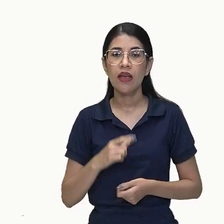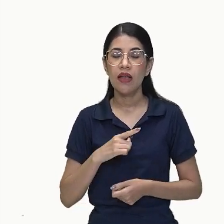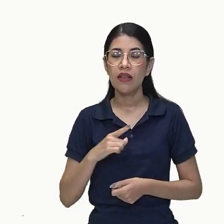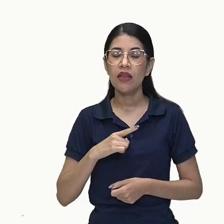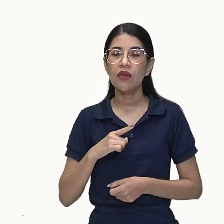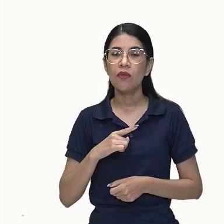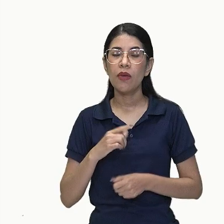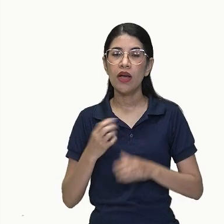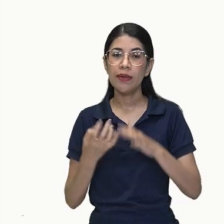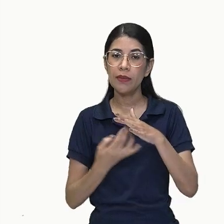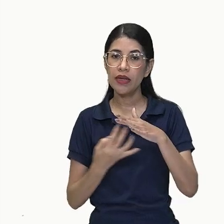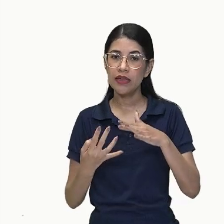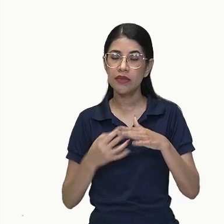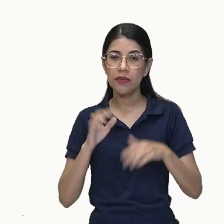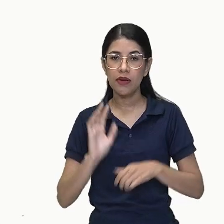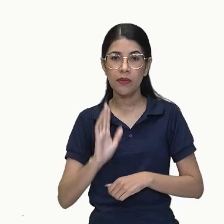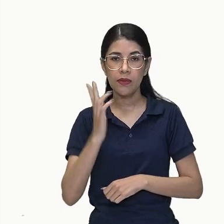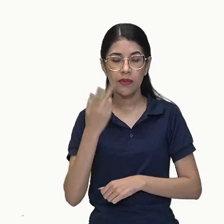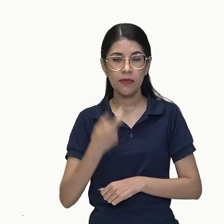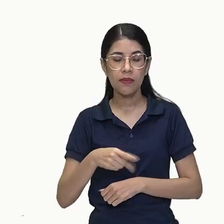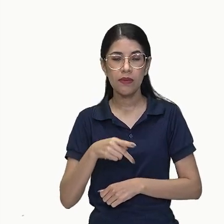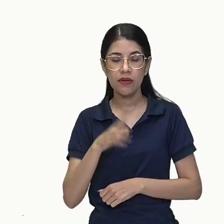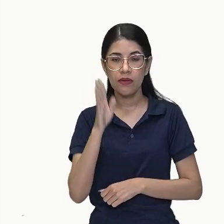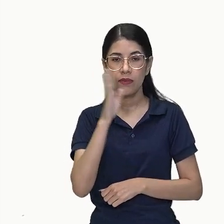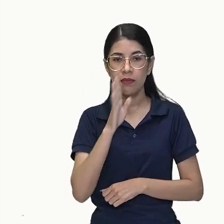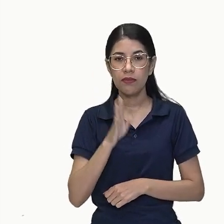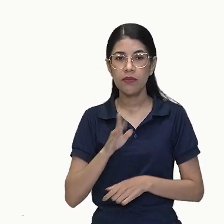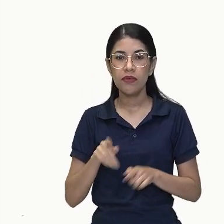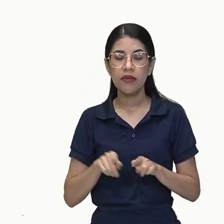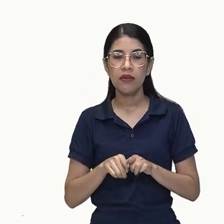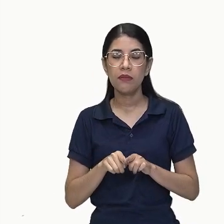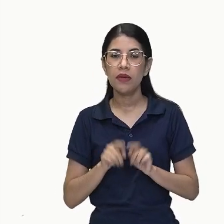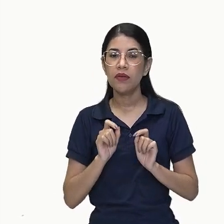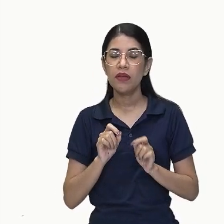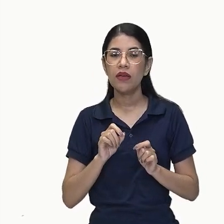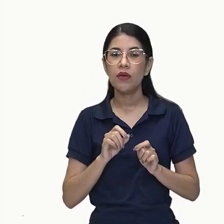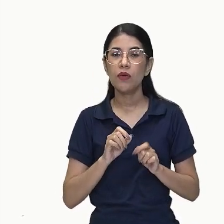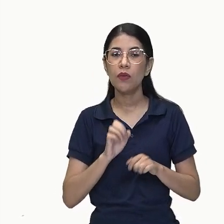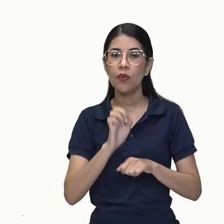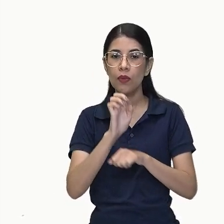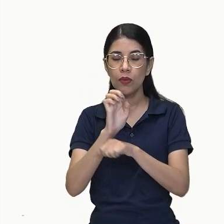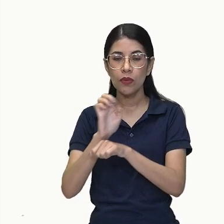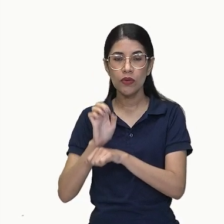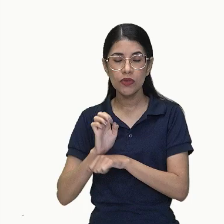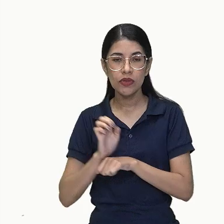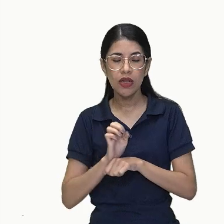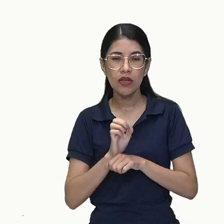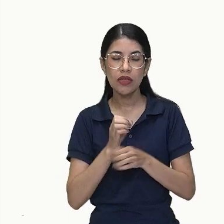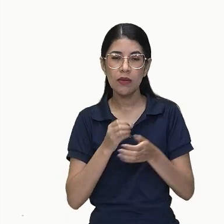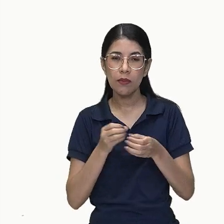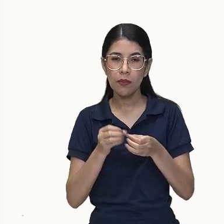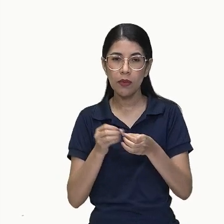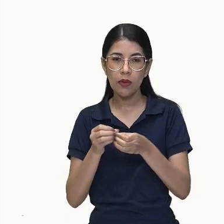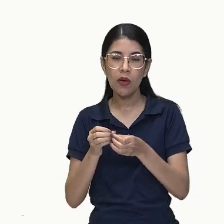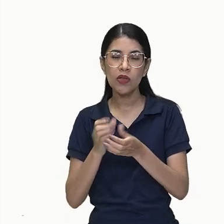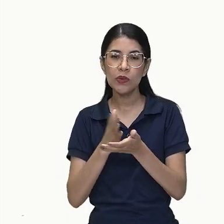no nosso país, né? E os estados que ficam mais próximos à fronteira acabam